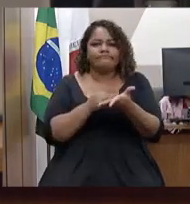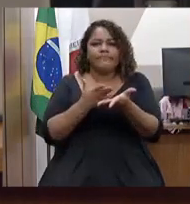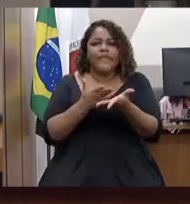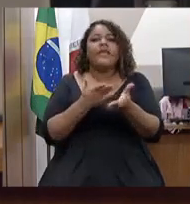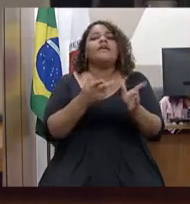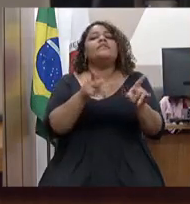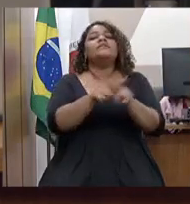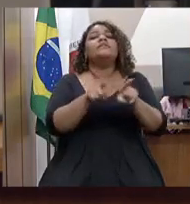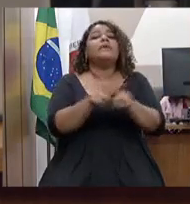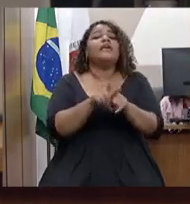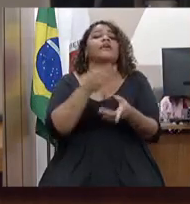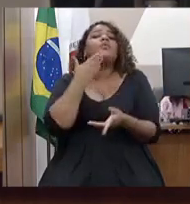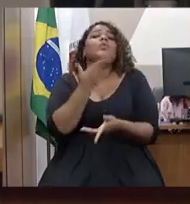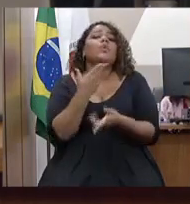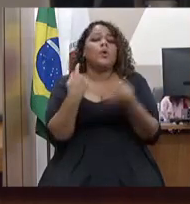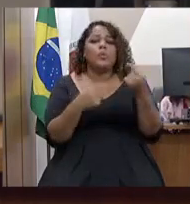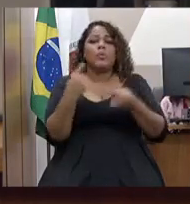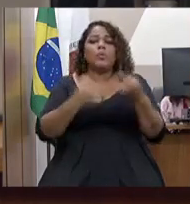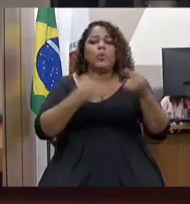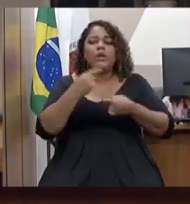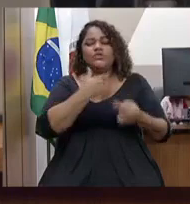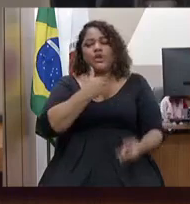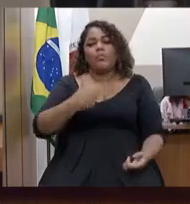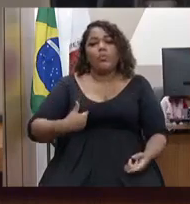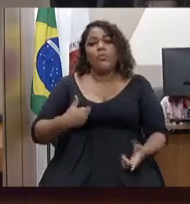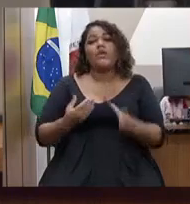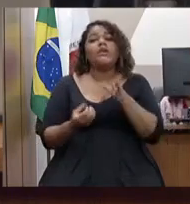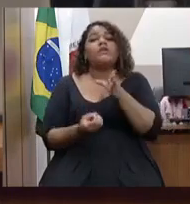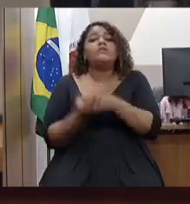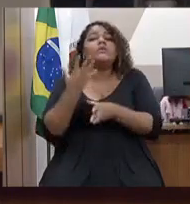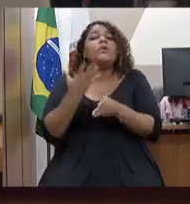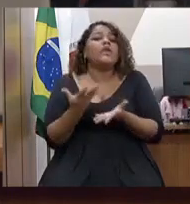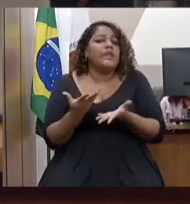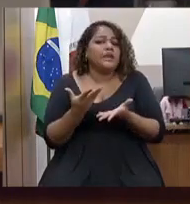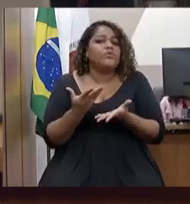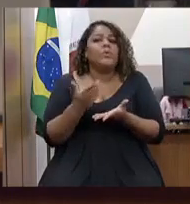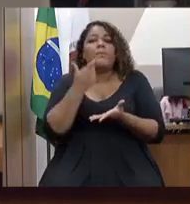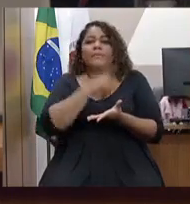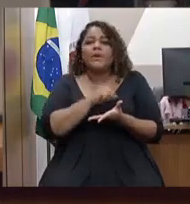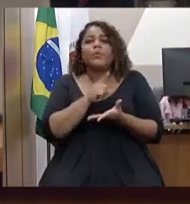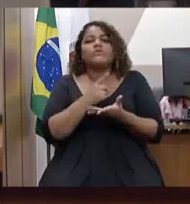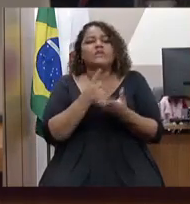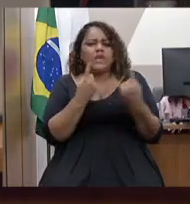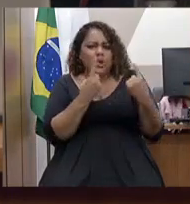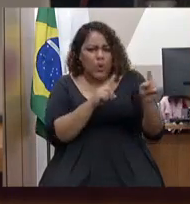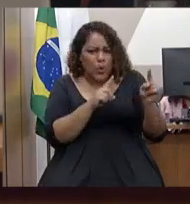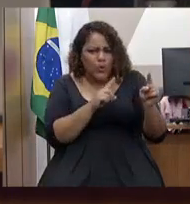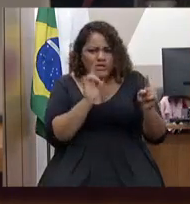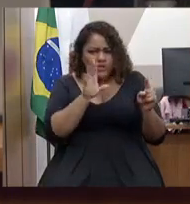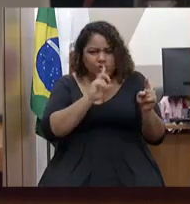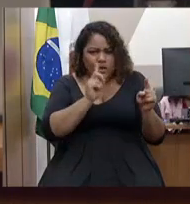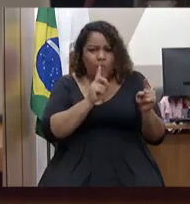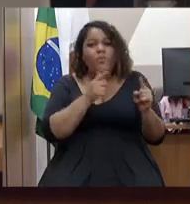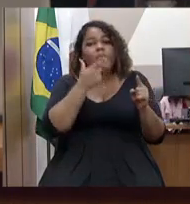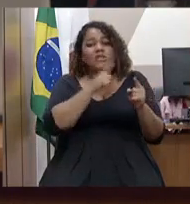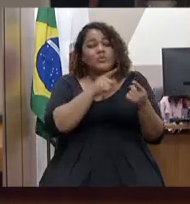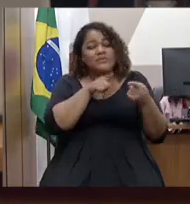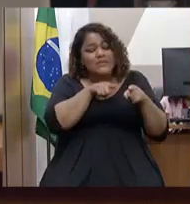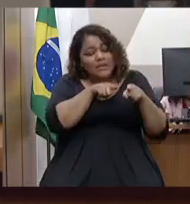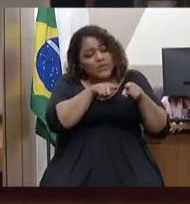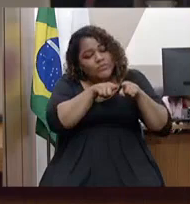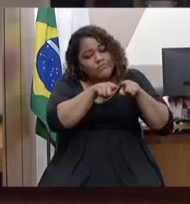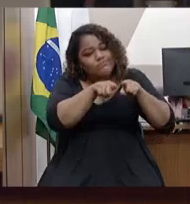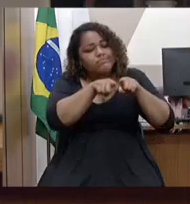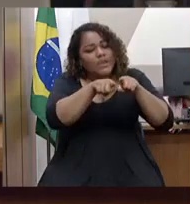quase políticas públicas que estão sendo construídas não para combater mas para andar num paralelo para se